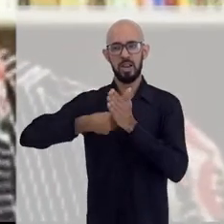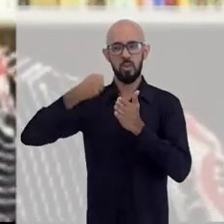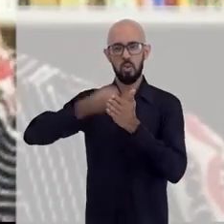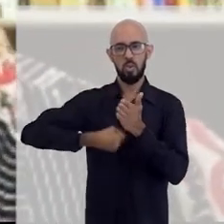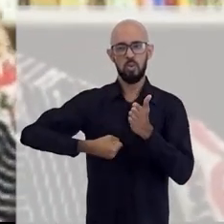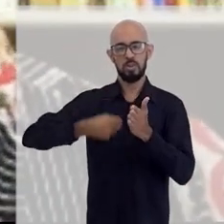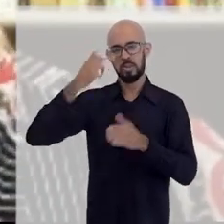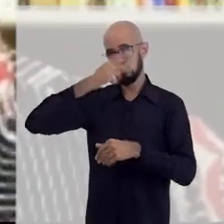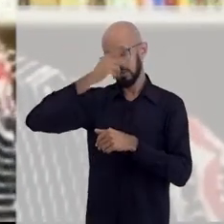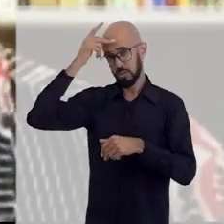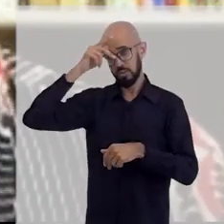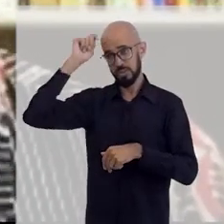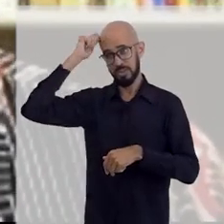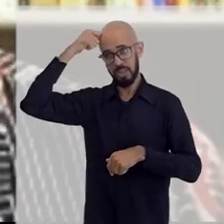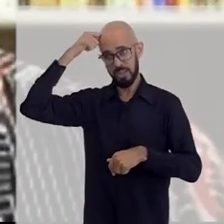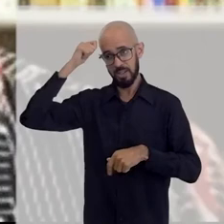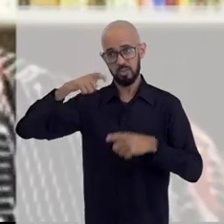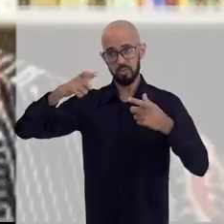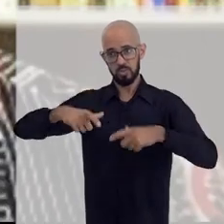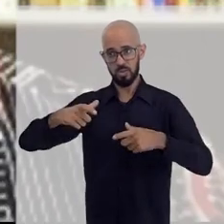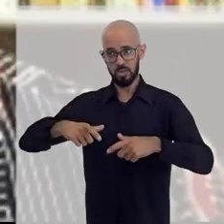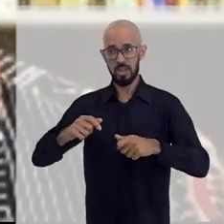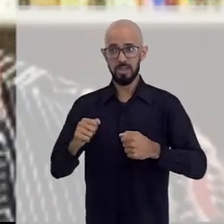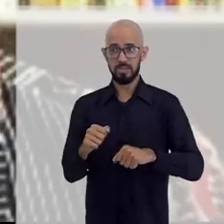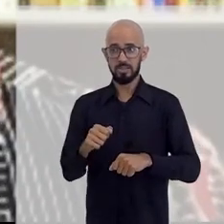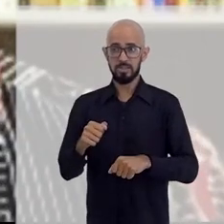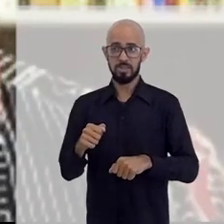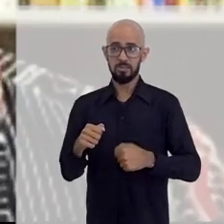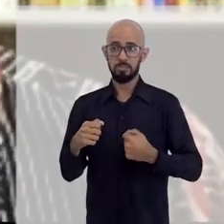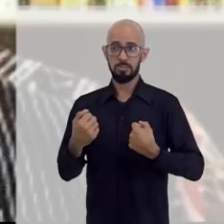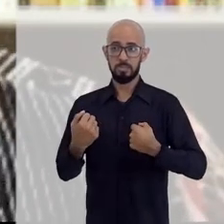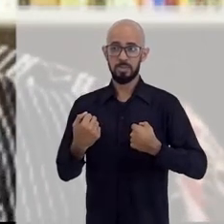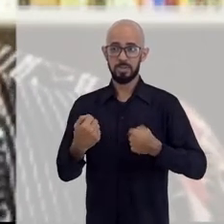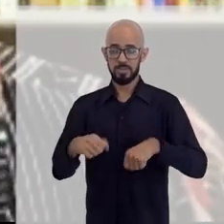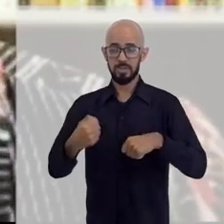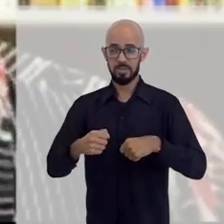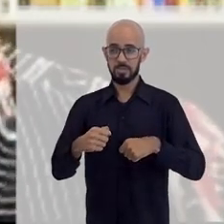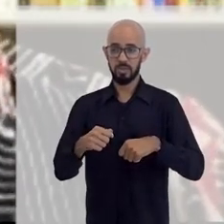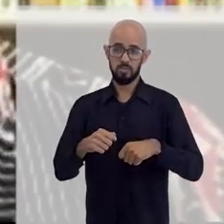luta aí das pessoas negras e os espaços a serem ocupados por essas pessoas,